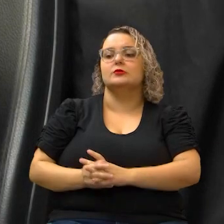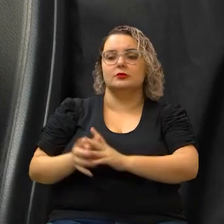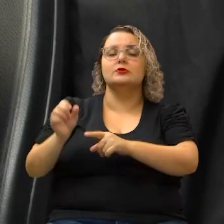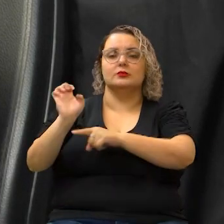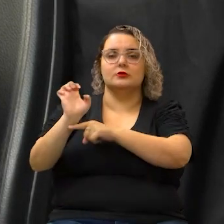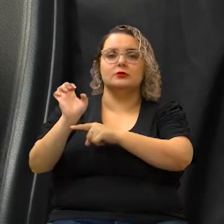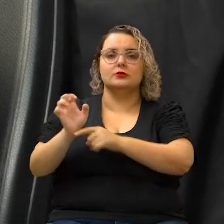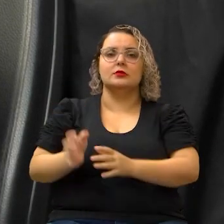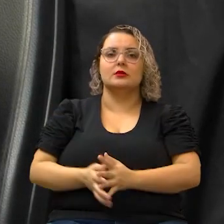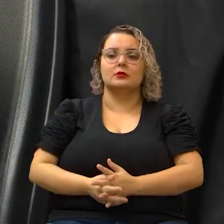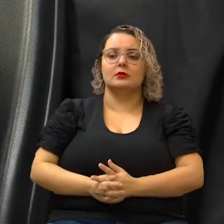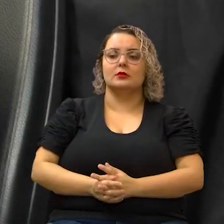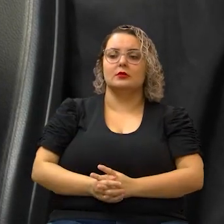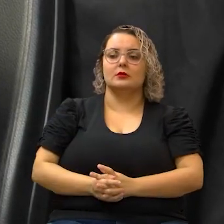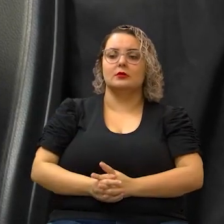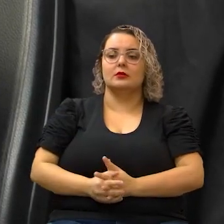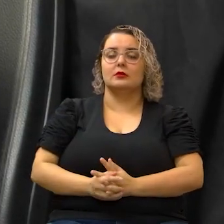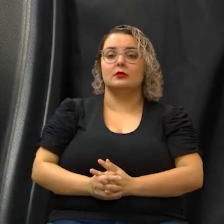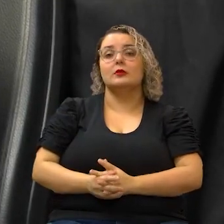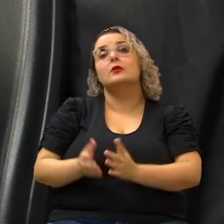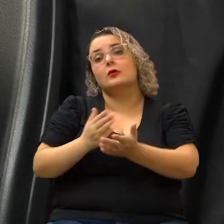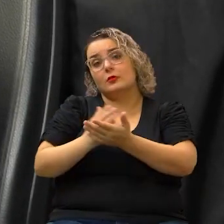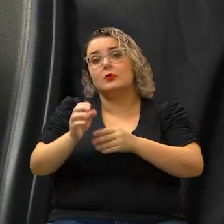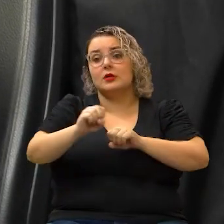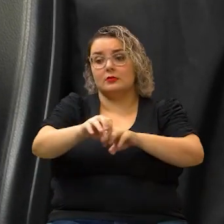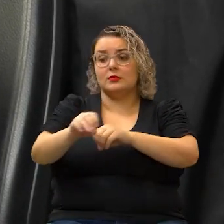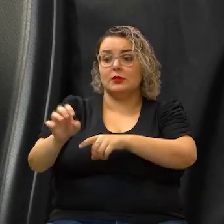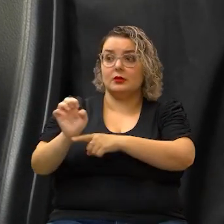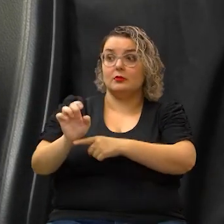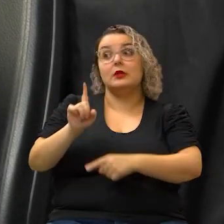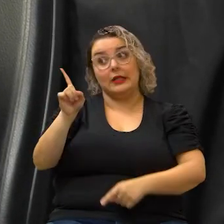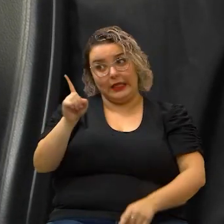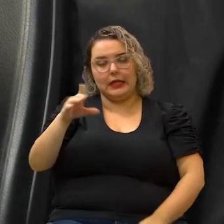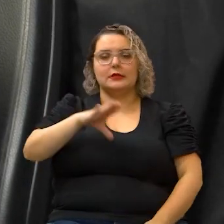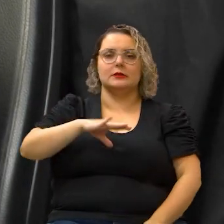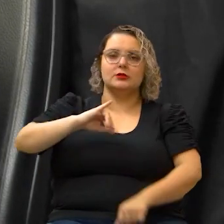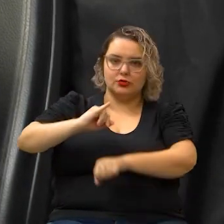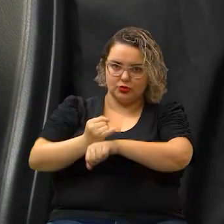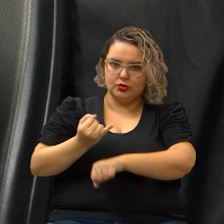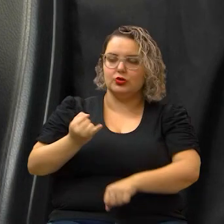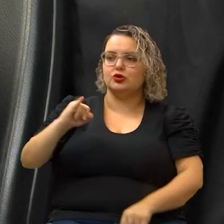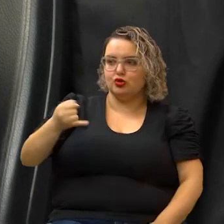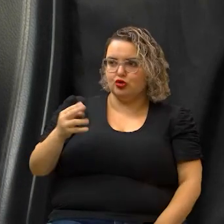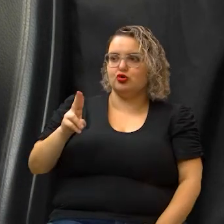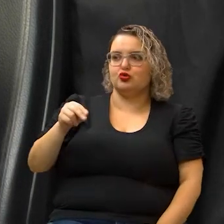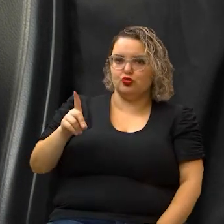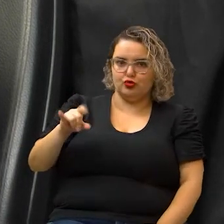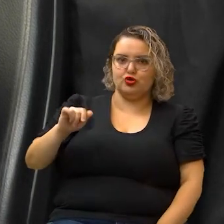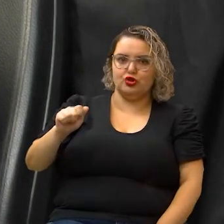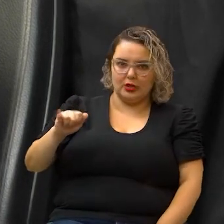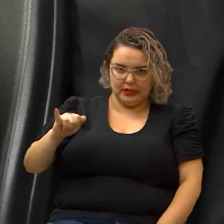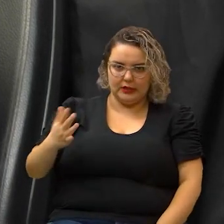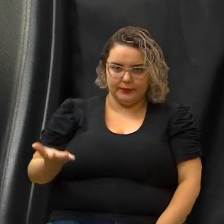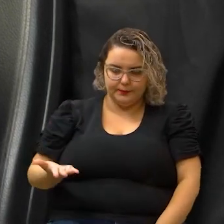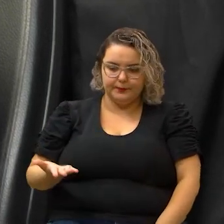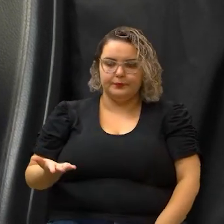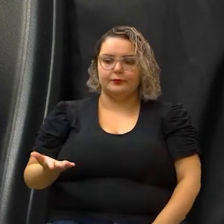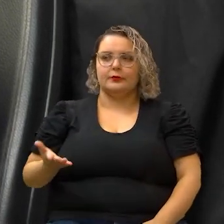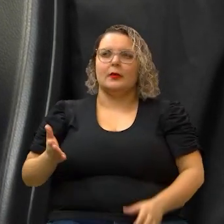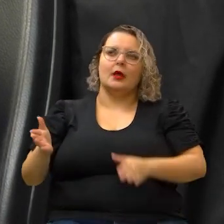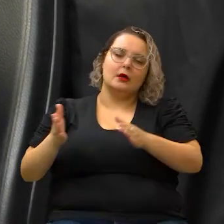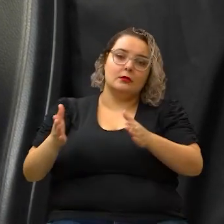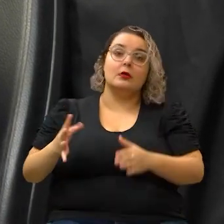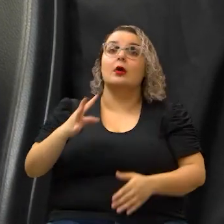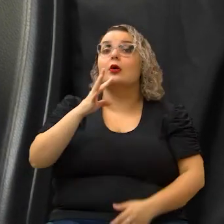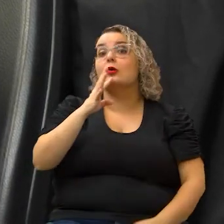Estado, estadual, e passei a lecionar no Estado, mas lá em Jundiaí mesmo. Sim. Aí foi nesse interim, eu